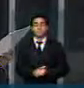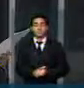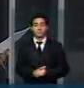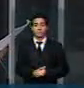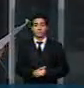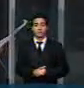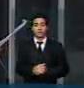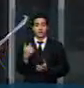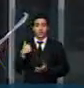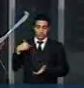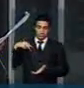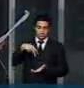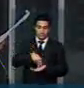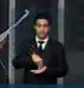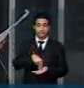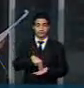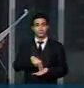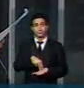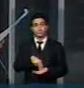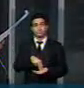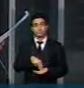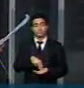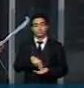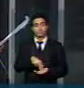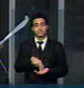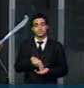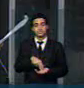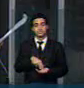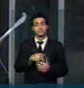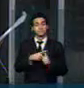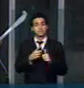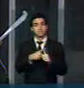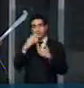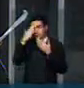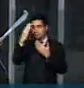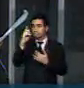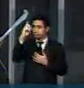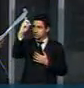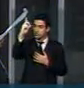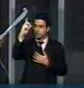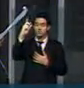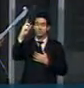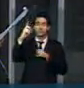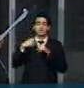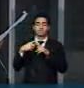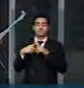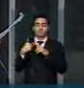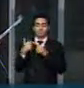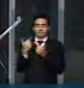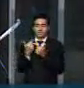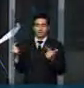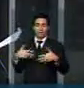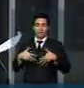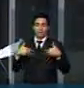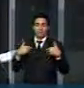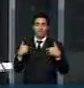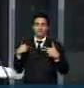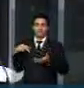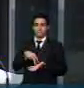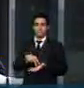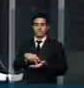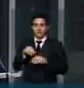eu venho a esta tribuna, em primeiro lugar, agradecer a Deus pelo privilégio de estar levando